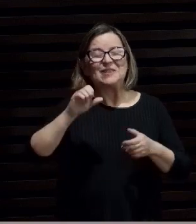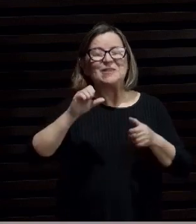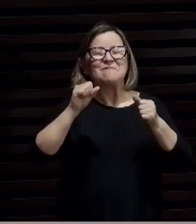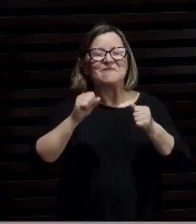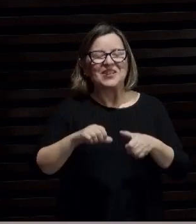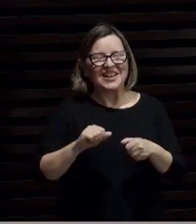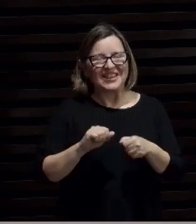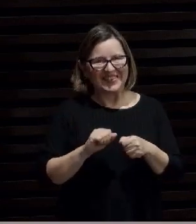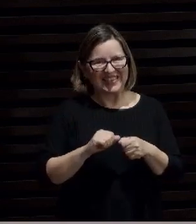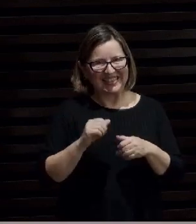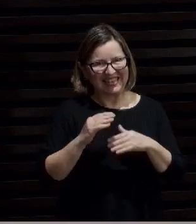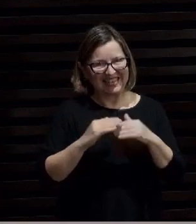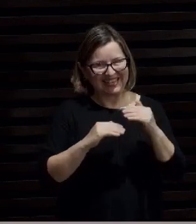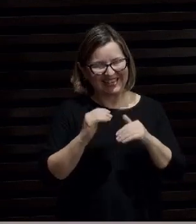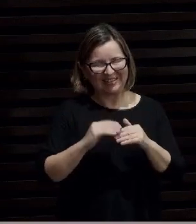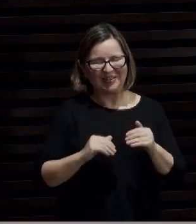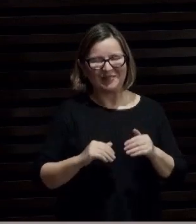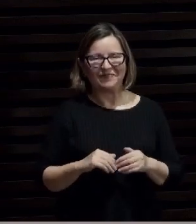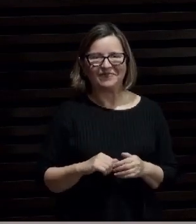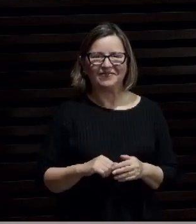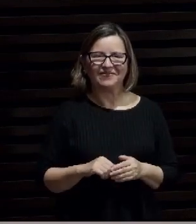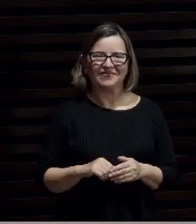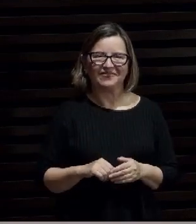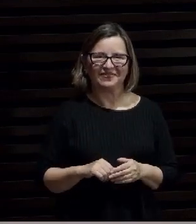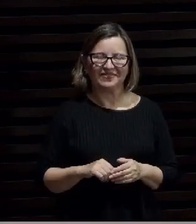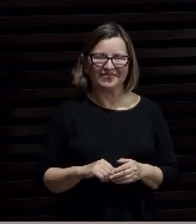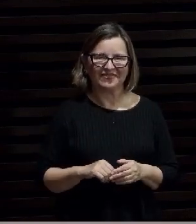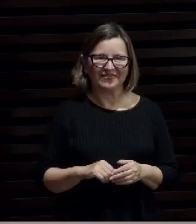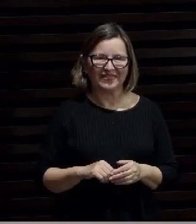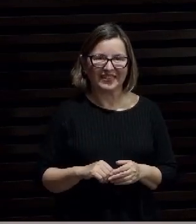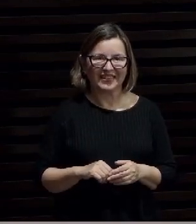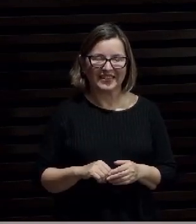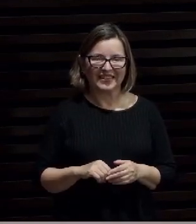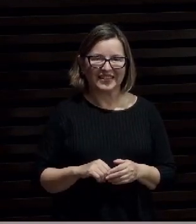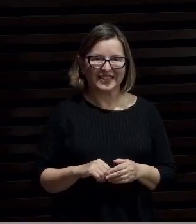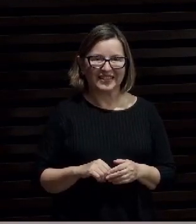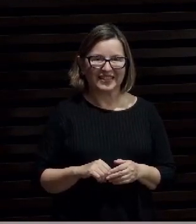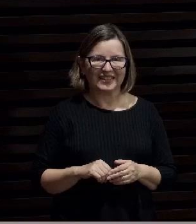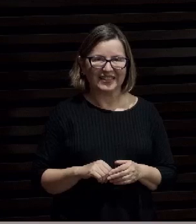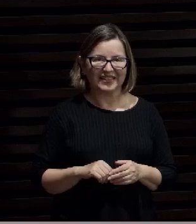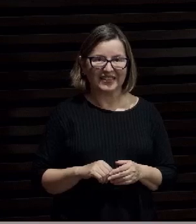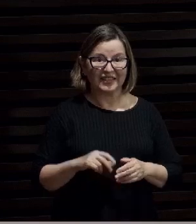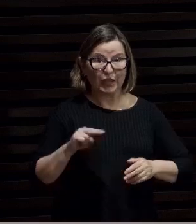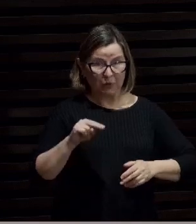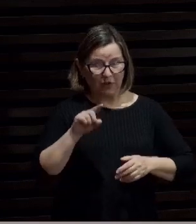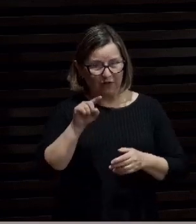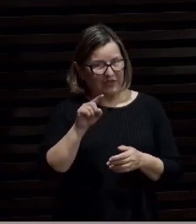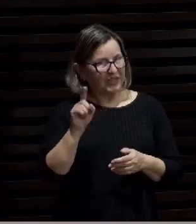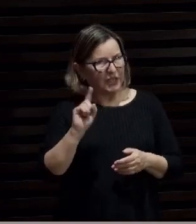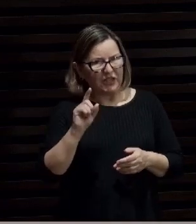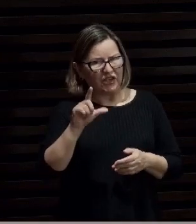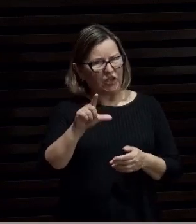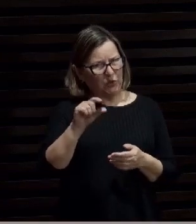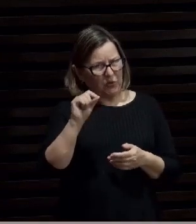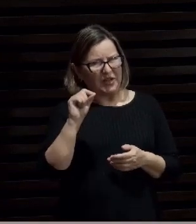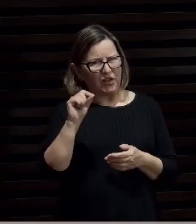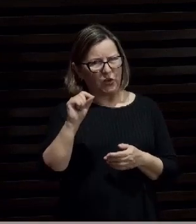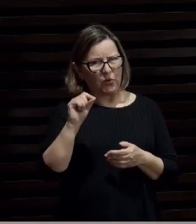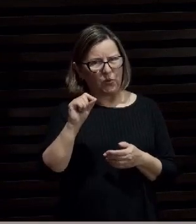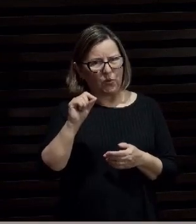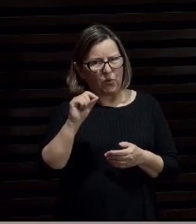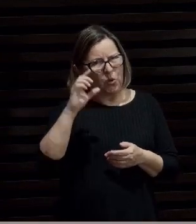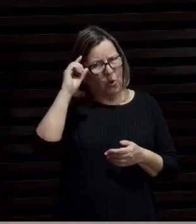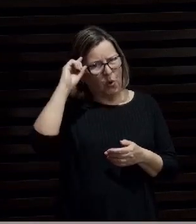Por isso que Jesus usou a figura do nascimento. Da mesma maneira que você não escolheu o dia que seu pai e sua mãe iriam te